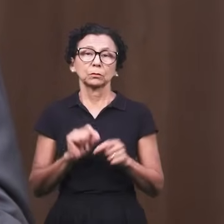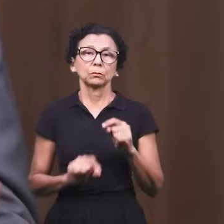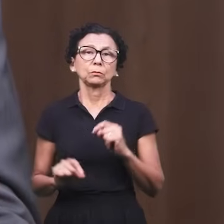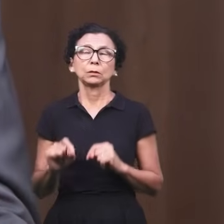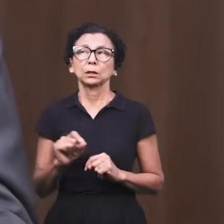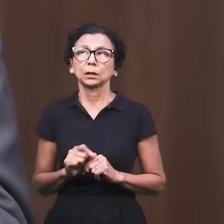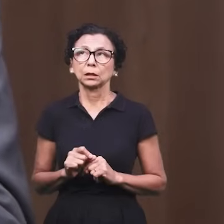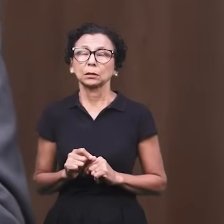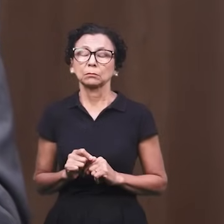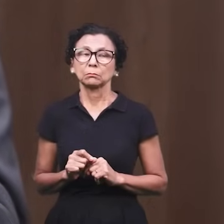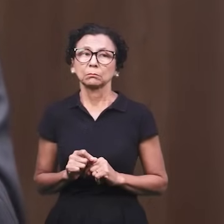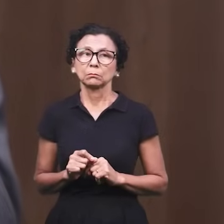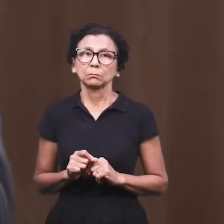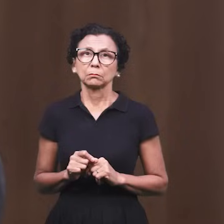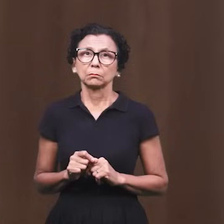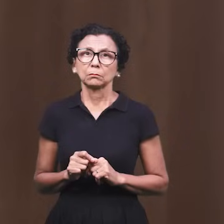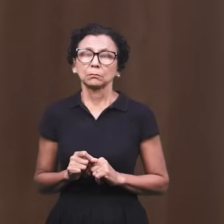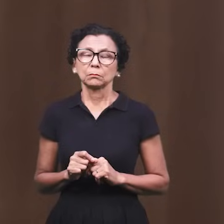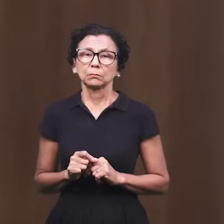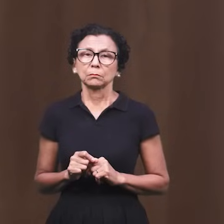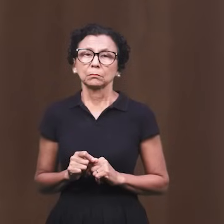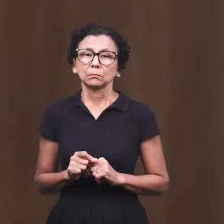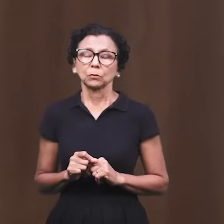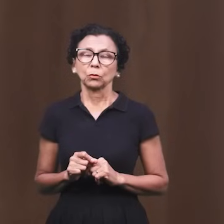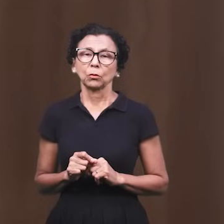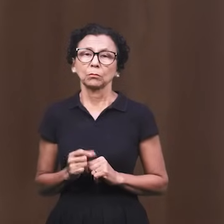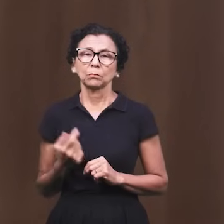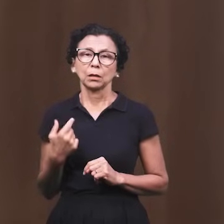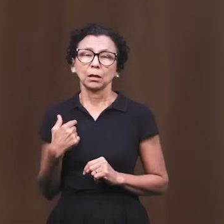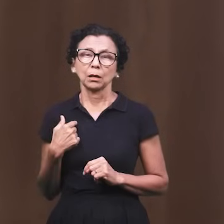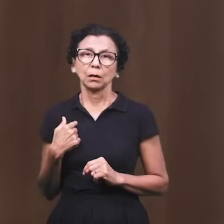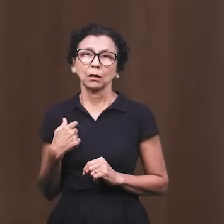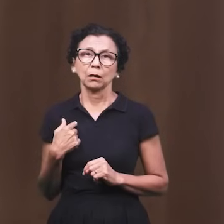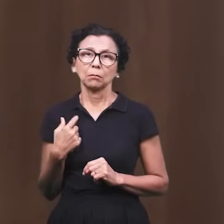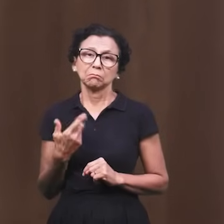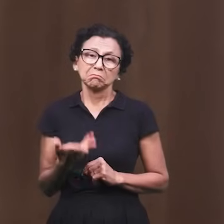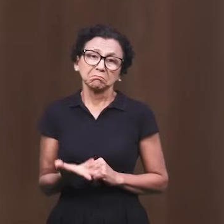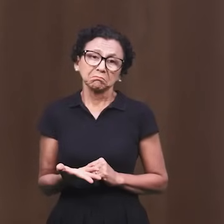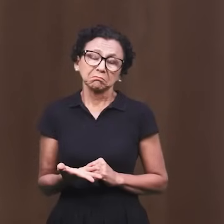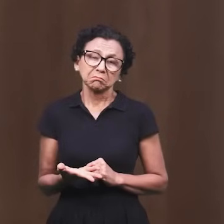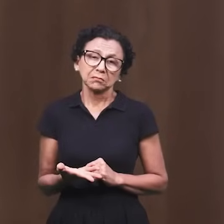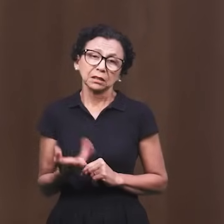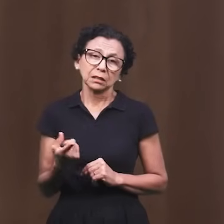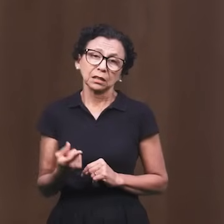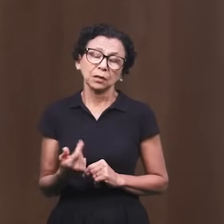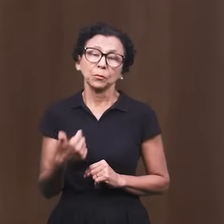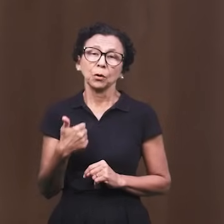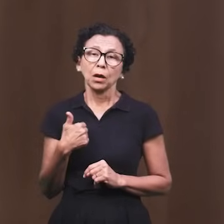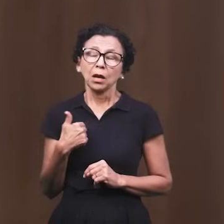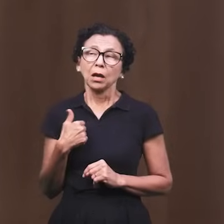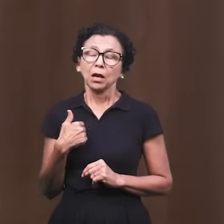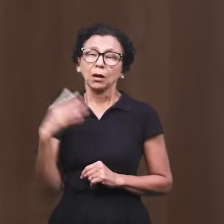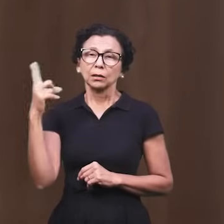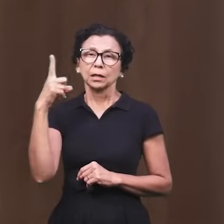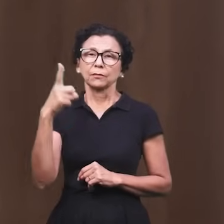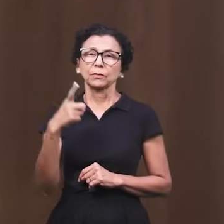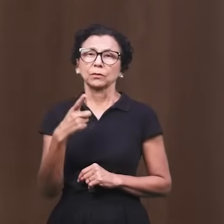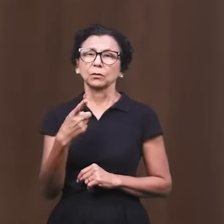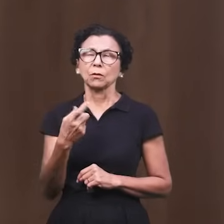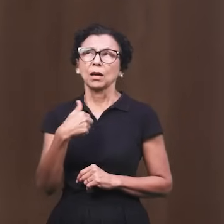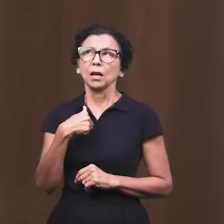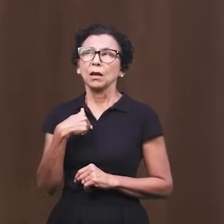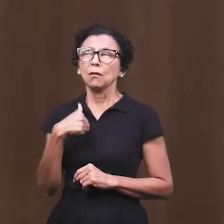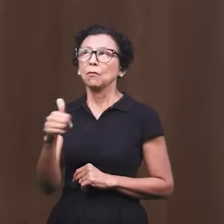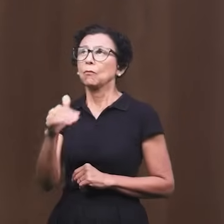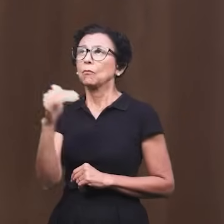O que adianta? Ele disse assim: eu irei a ela. Quer dizer, quando ele morrer, ele vai partir também para a eternidade e vai encontrar. Eu